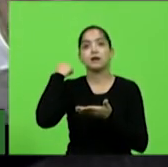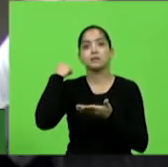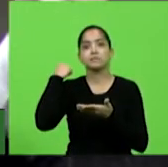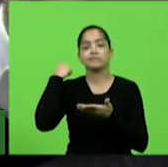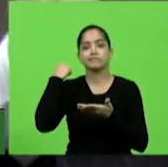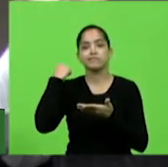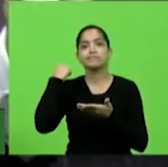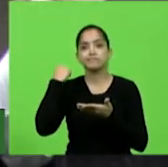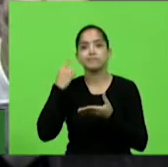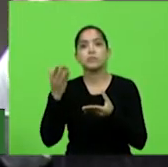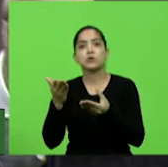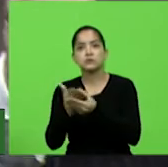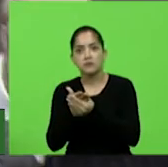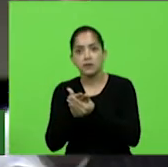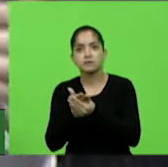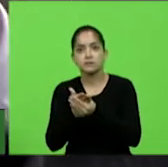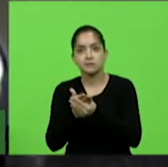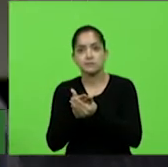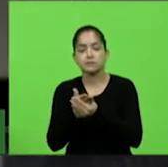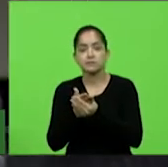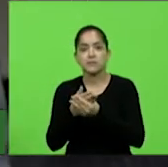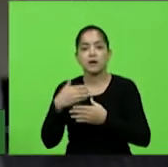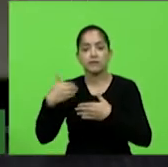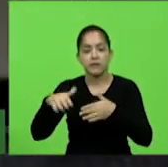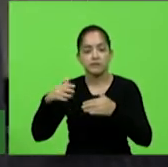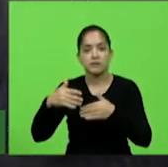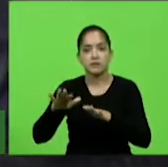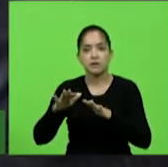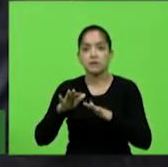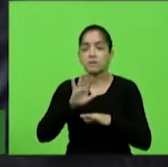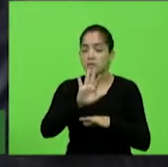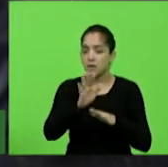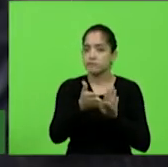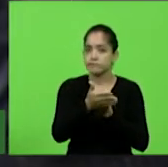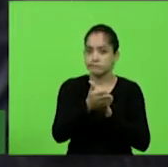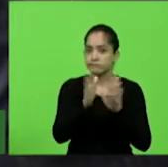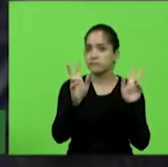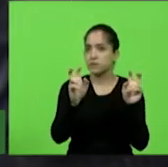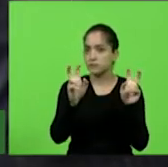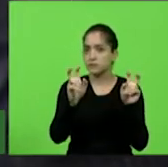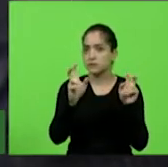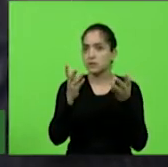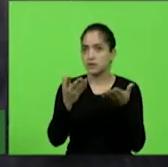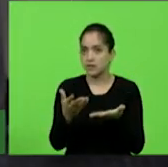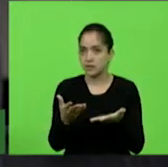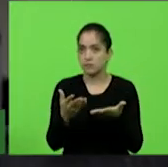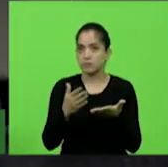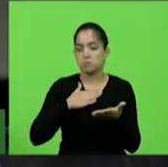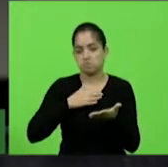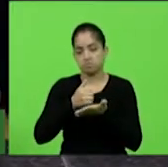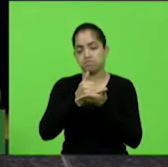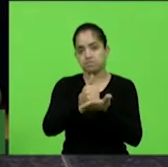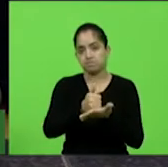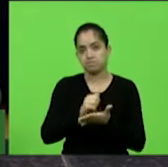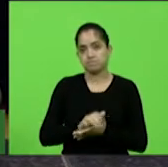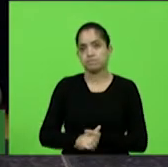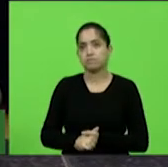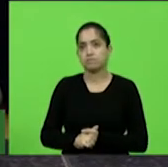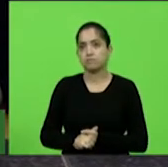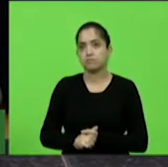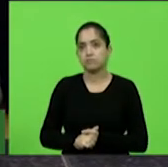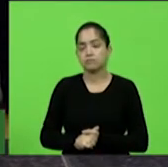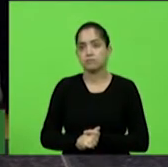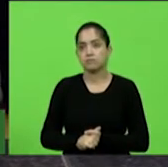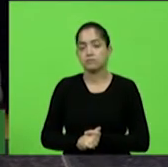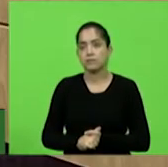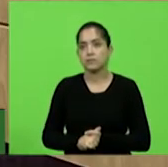com muito problema para os funcionários. Por isso, parabéns pela vossa explicação aí e tem todo o meu apoio. Obrigado. Vou concluir, senhor